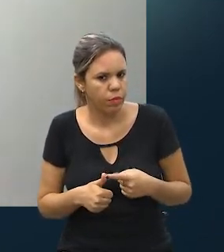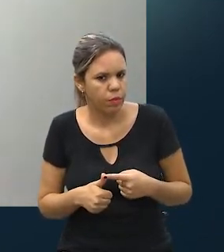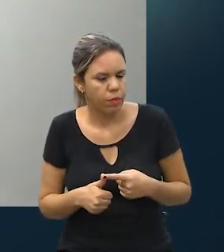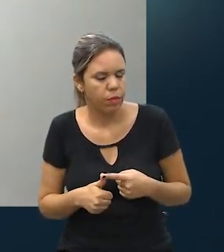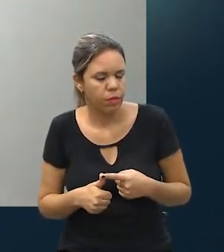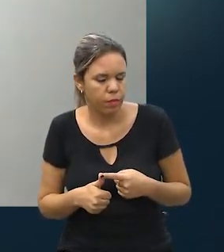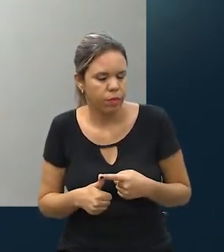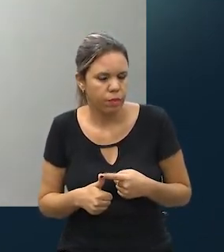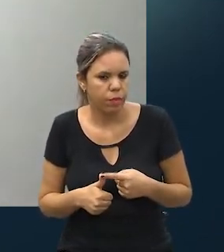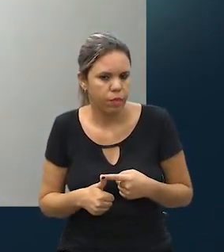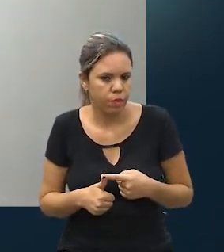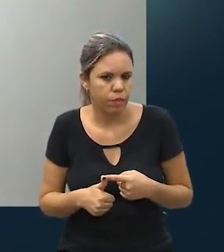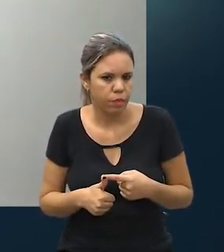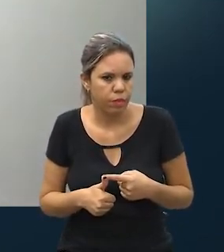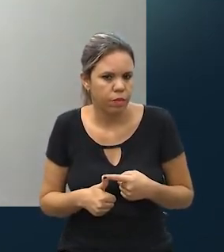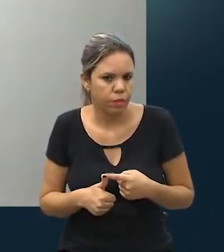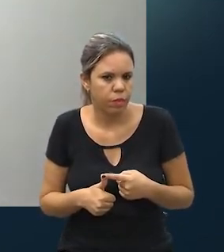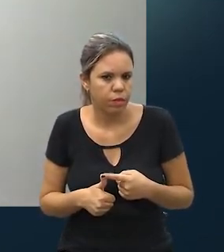a primeira